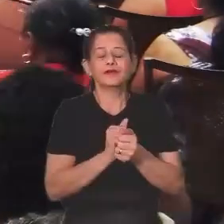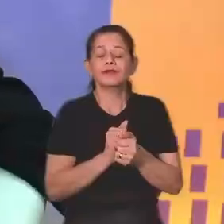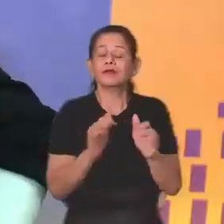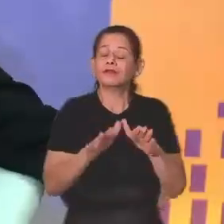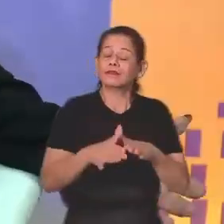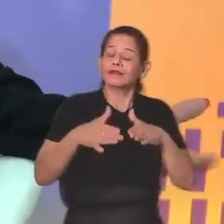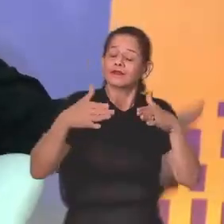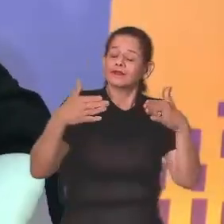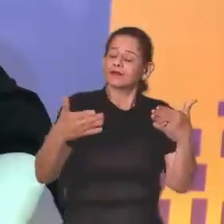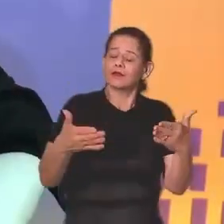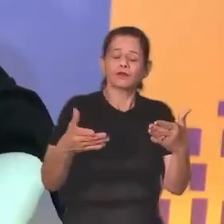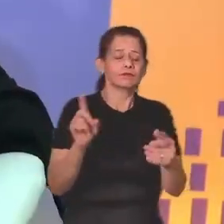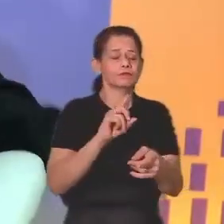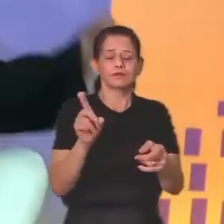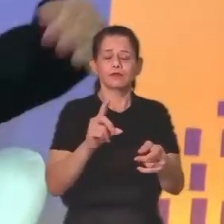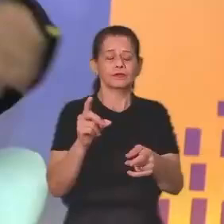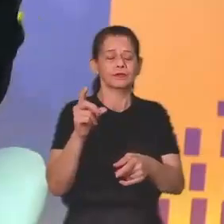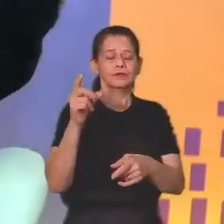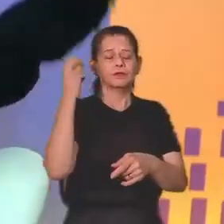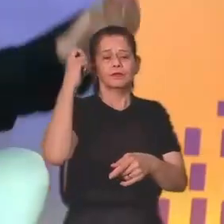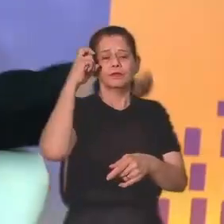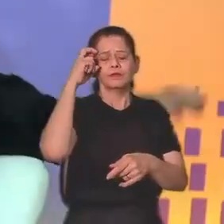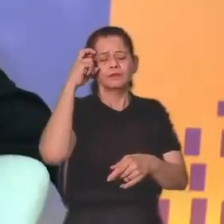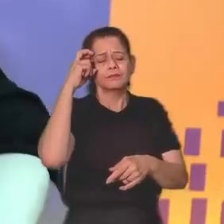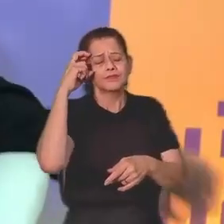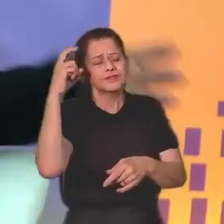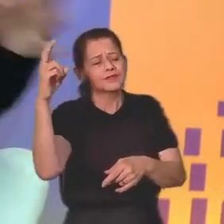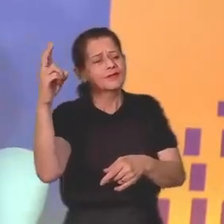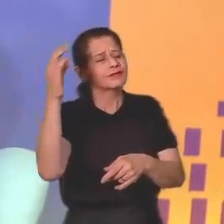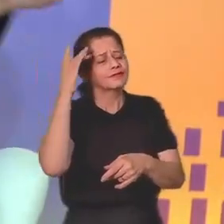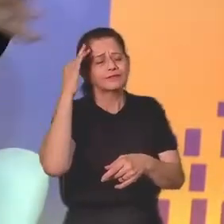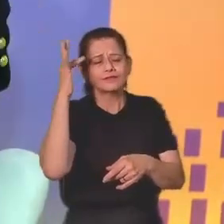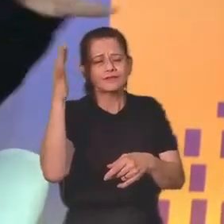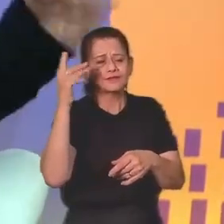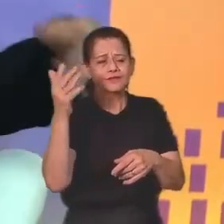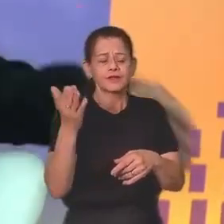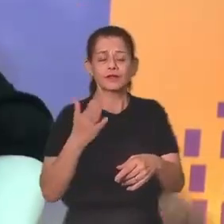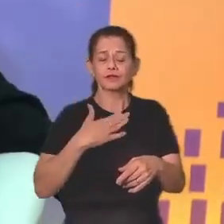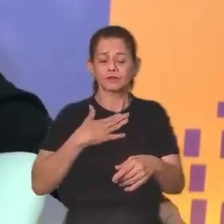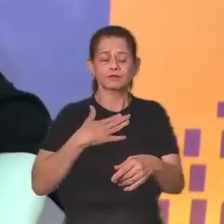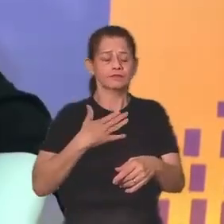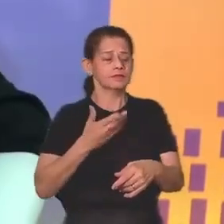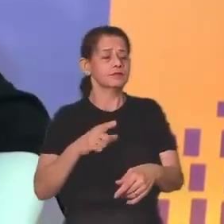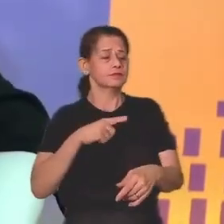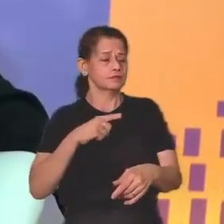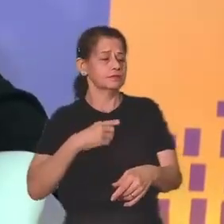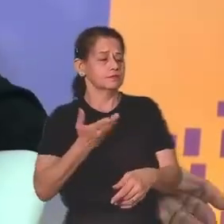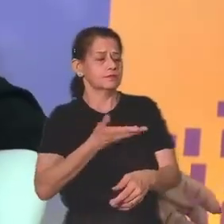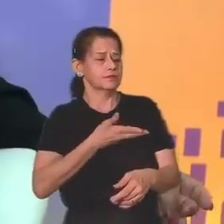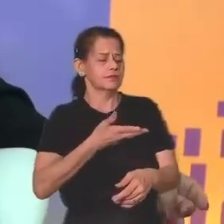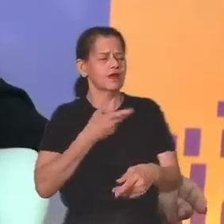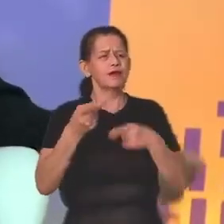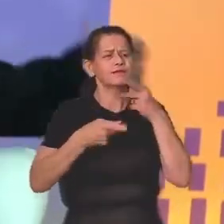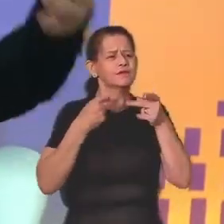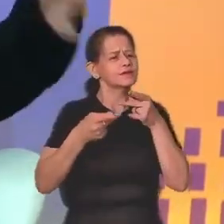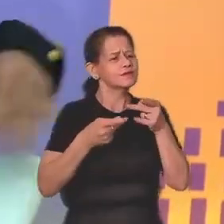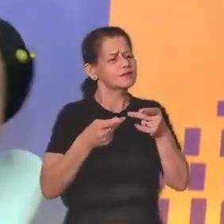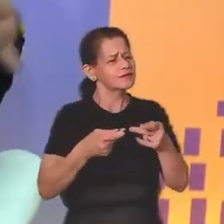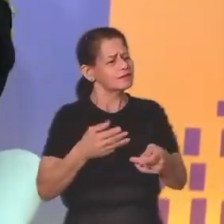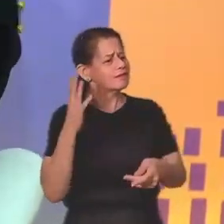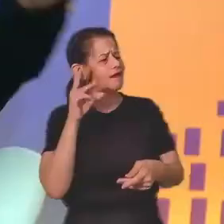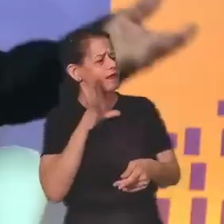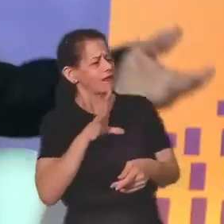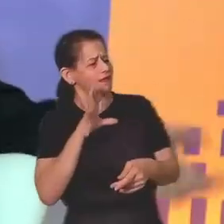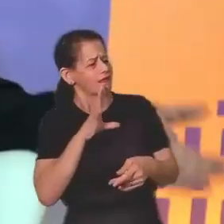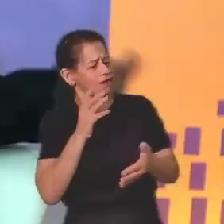Então, eu não imaginava. Assim, eu não tentei, algumas amigas, pessoas, né, falavam assim, não, que